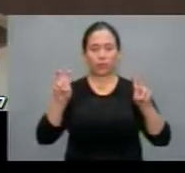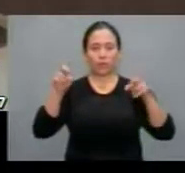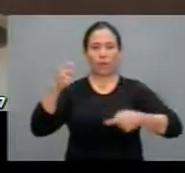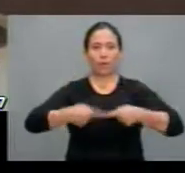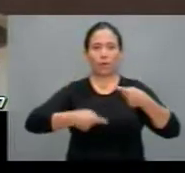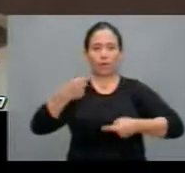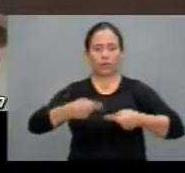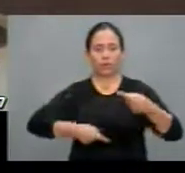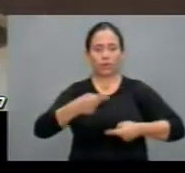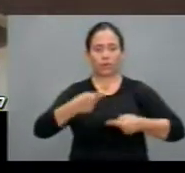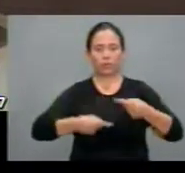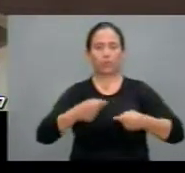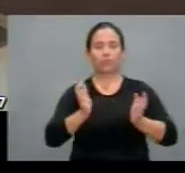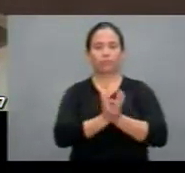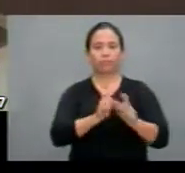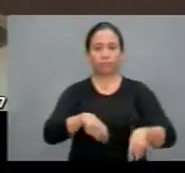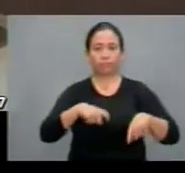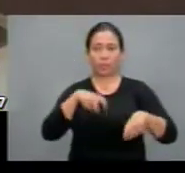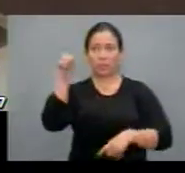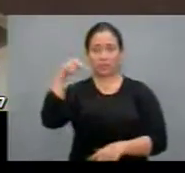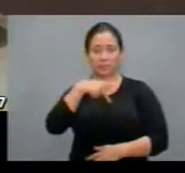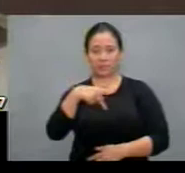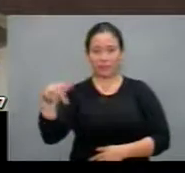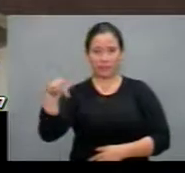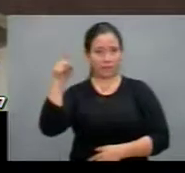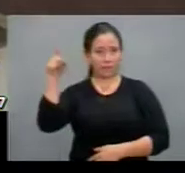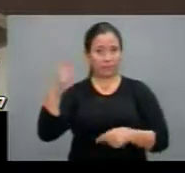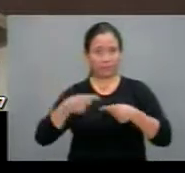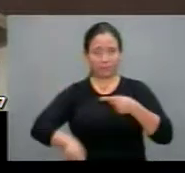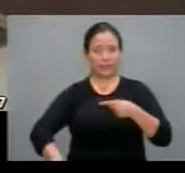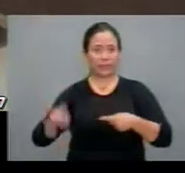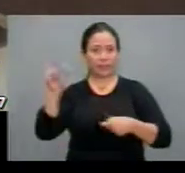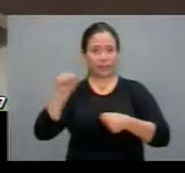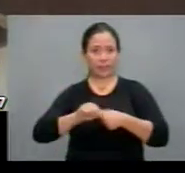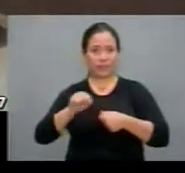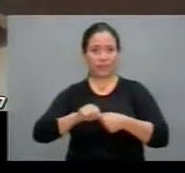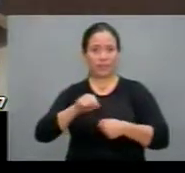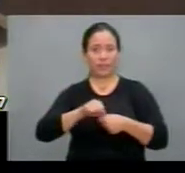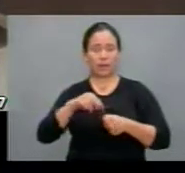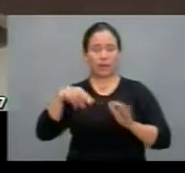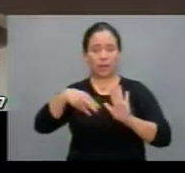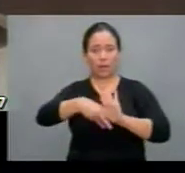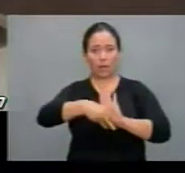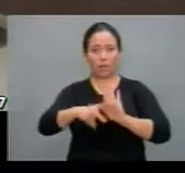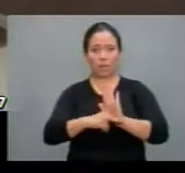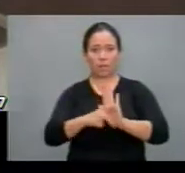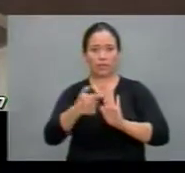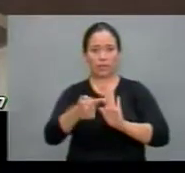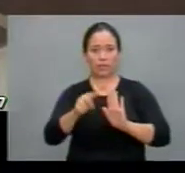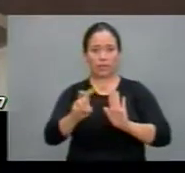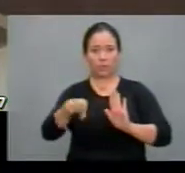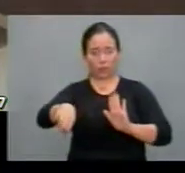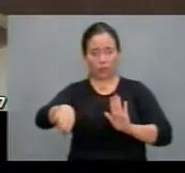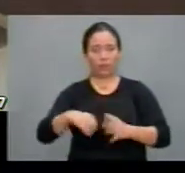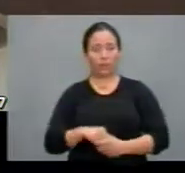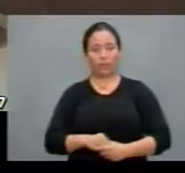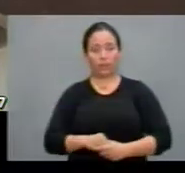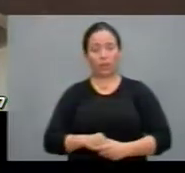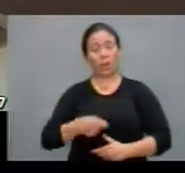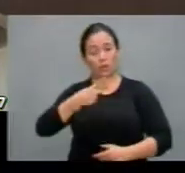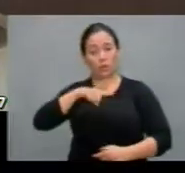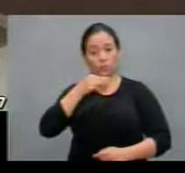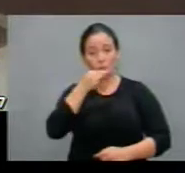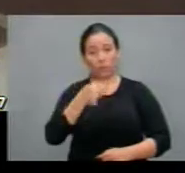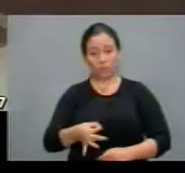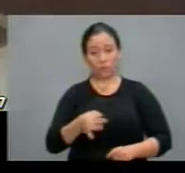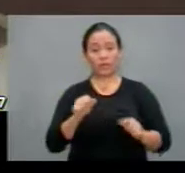regularização fundiária que o governo ilegítimo de Temer acabou fazendo pela MP 759. Portanto, do nosso ponto de vista,